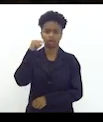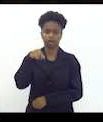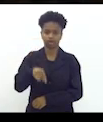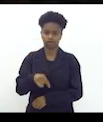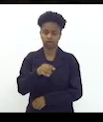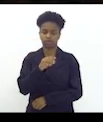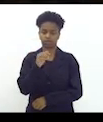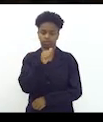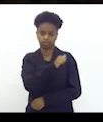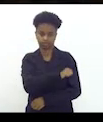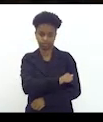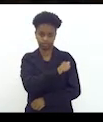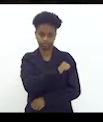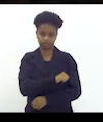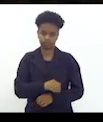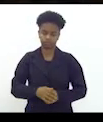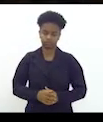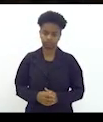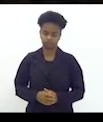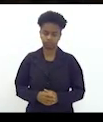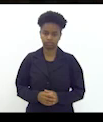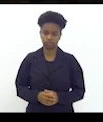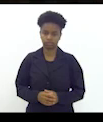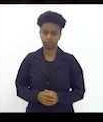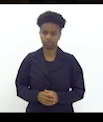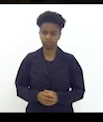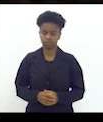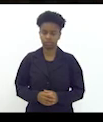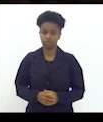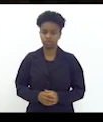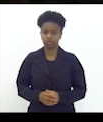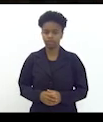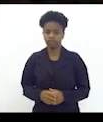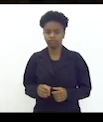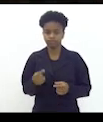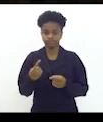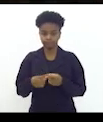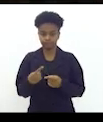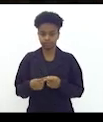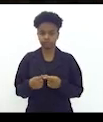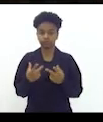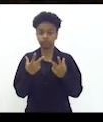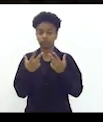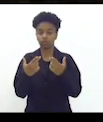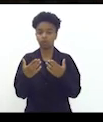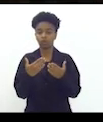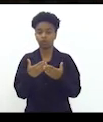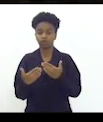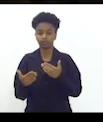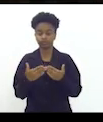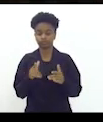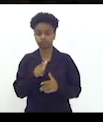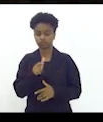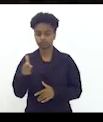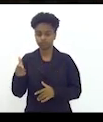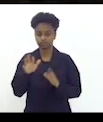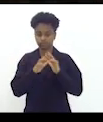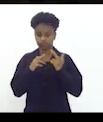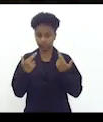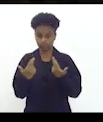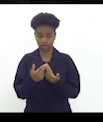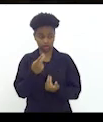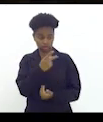Estado. Até porque, como toda reunião, e não foi diferente da